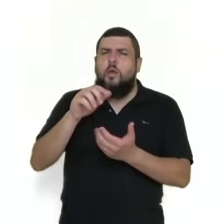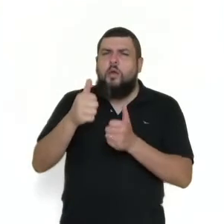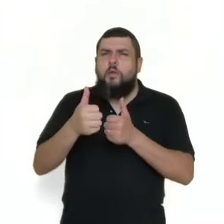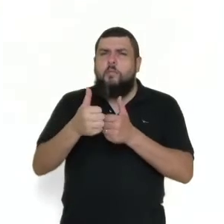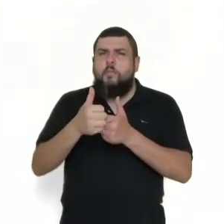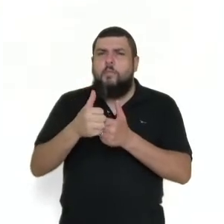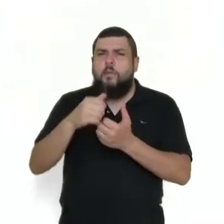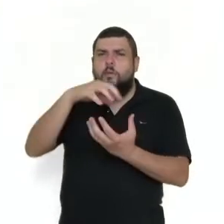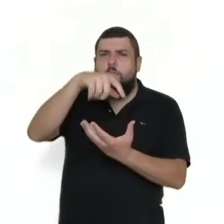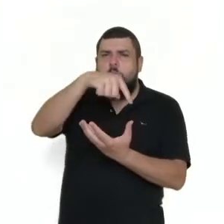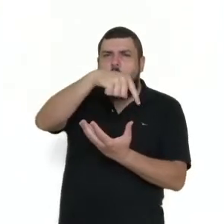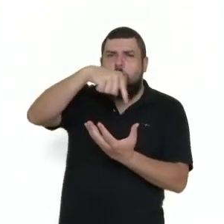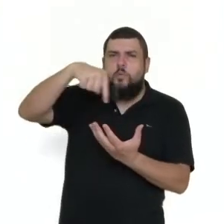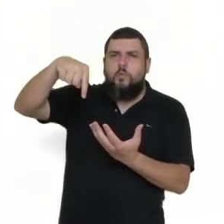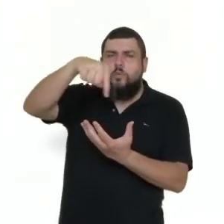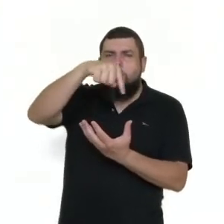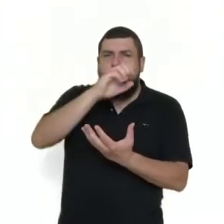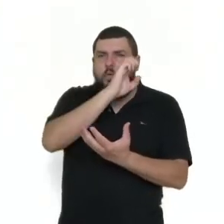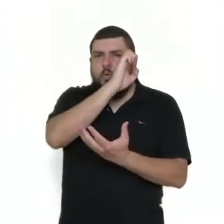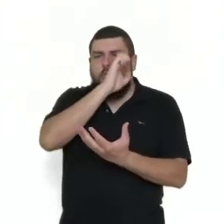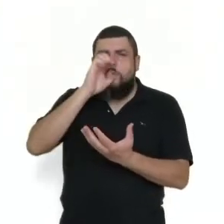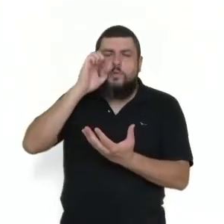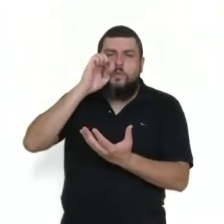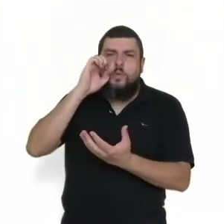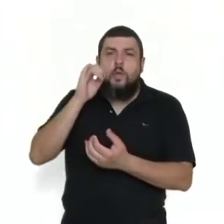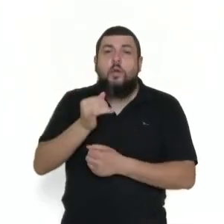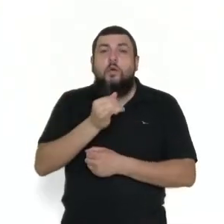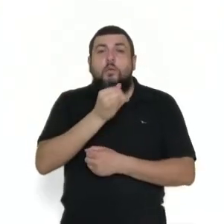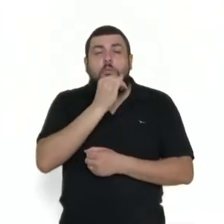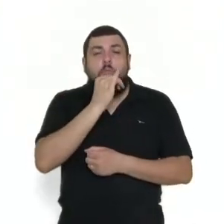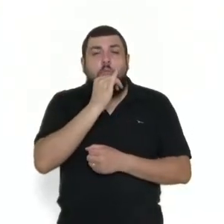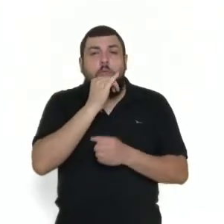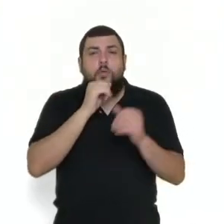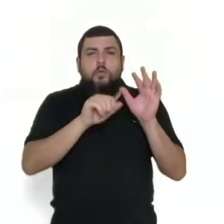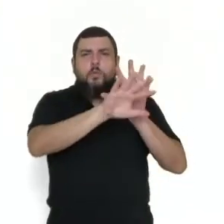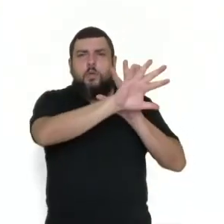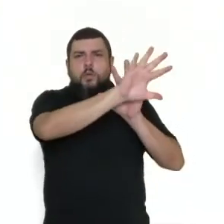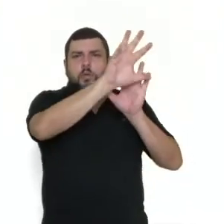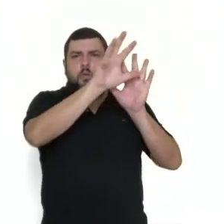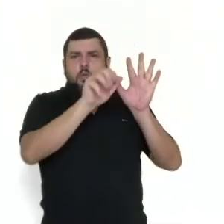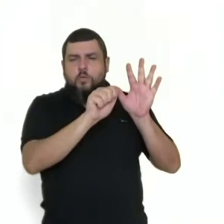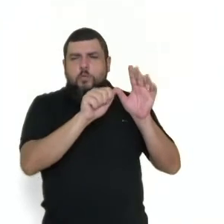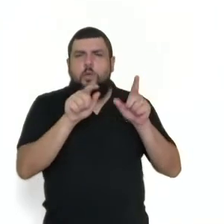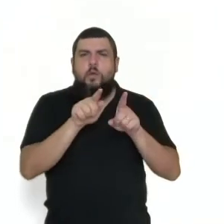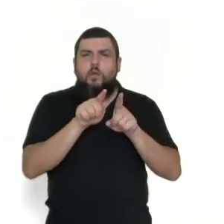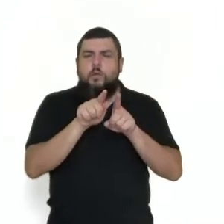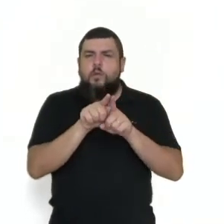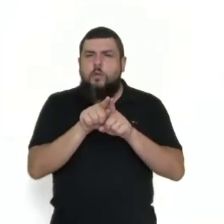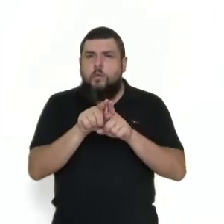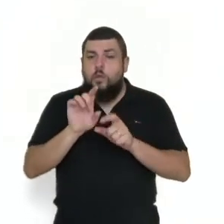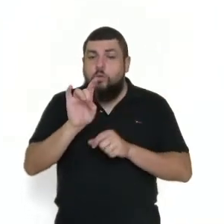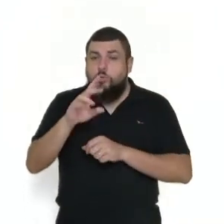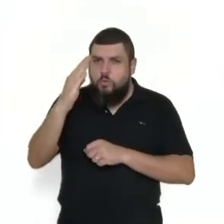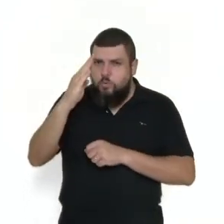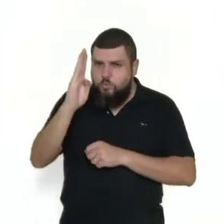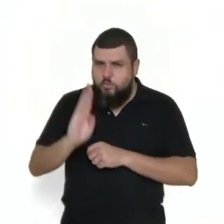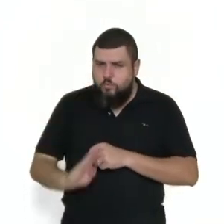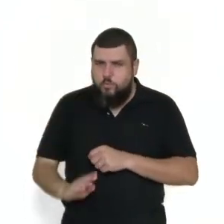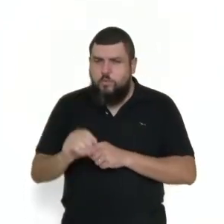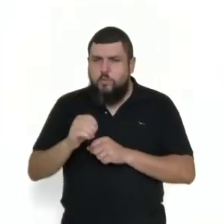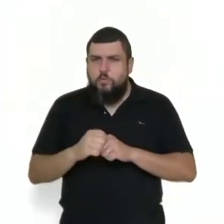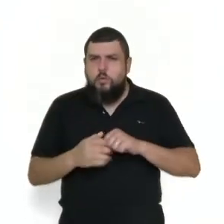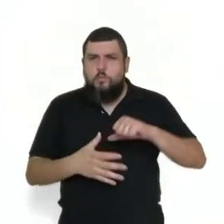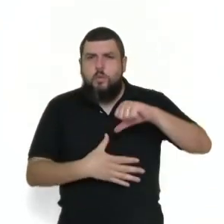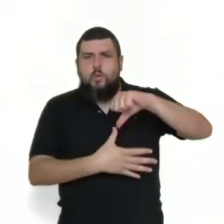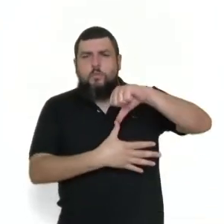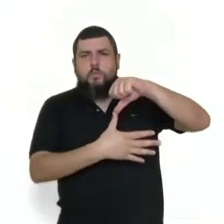entra, por exemplo, a Amazônia, né, brasileira aí. A Amazônia brasileira e, né, de outros países, lembrando que ela não está só no Brasil. É o bioma que